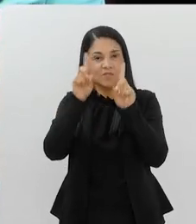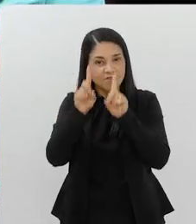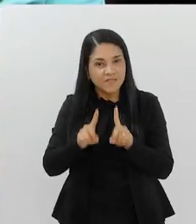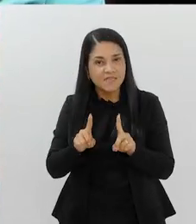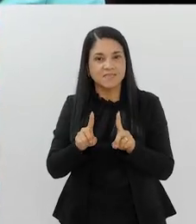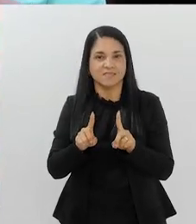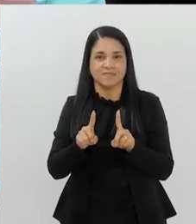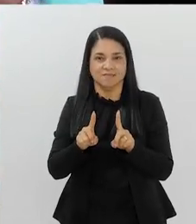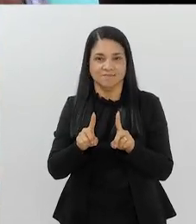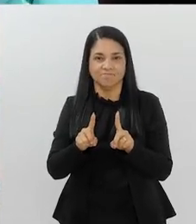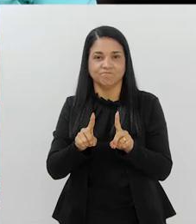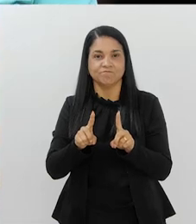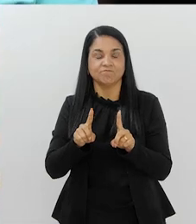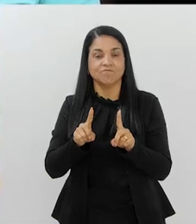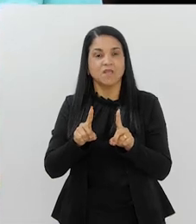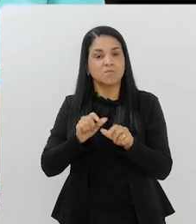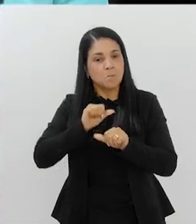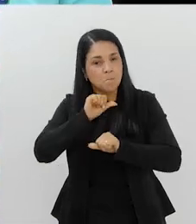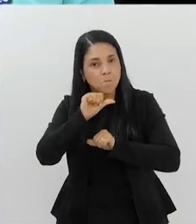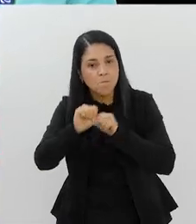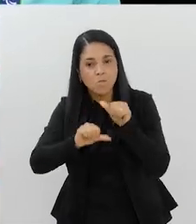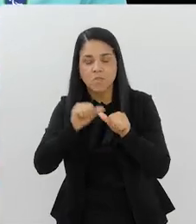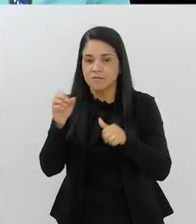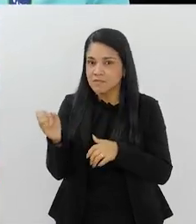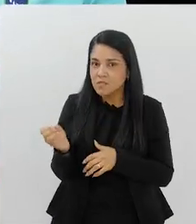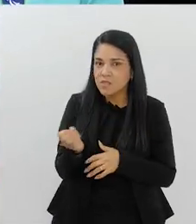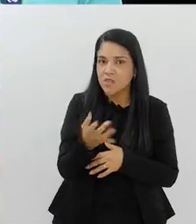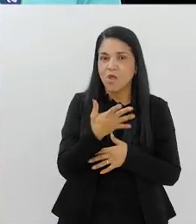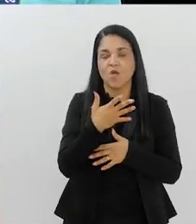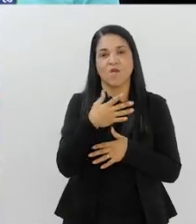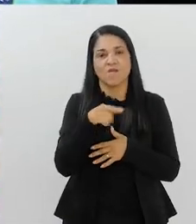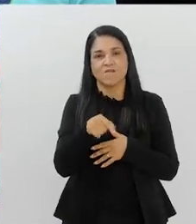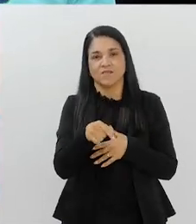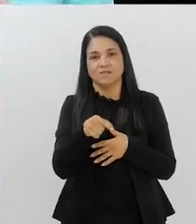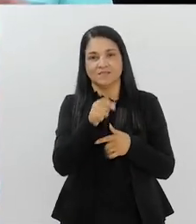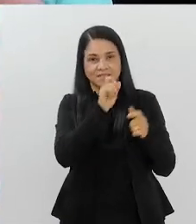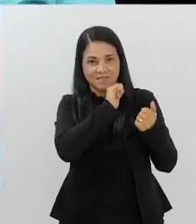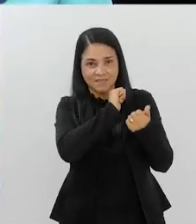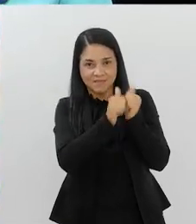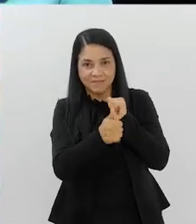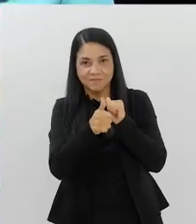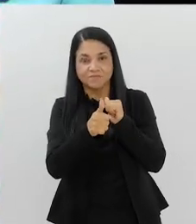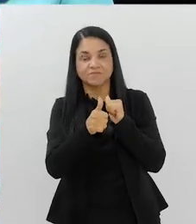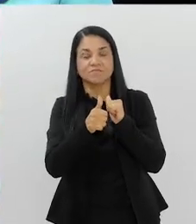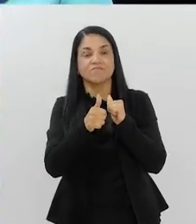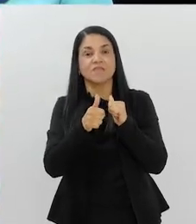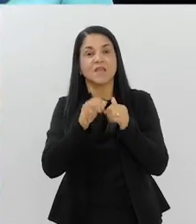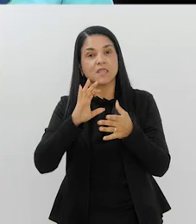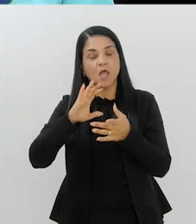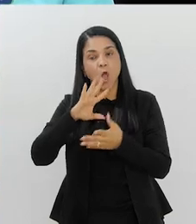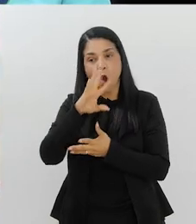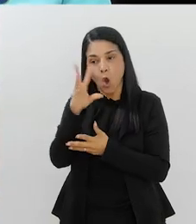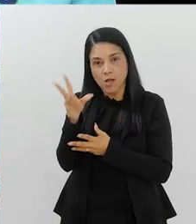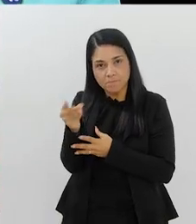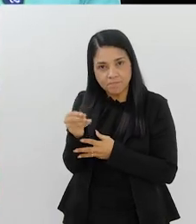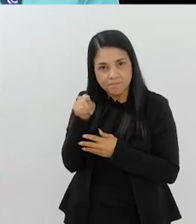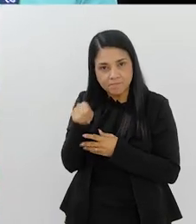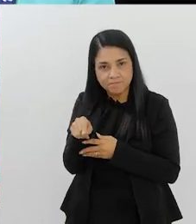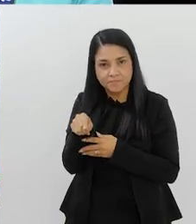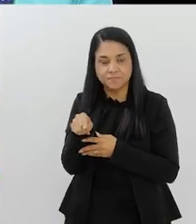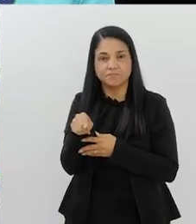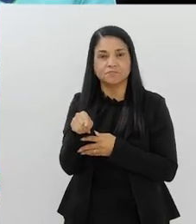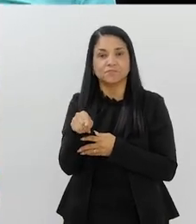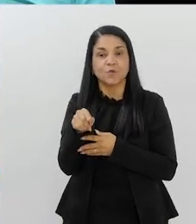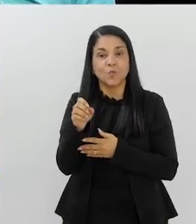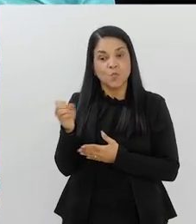deficiência. Nós temos uma renovação fantástica. A cada edição de Jogos Paralímpicos, um